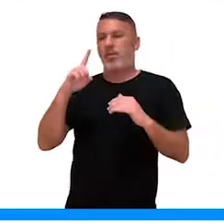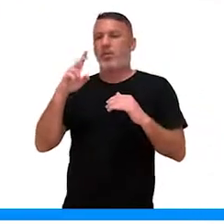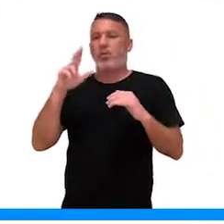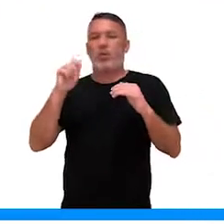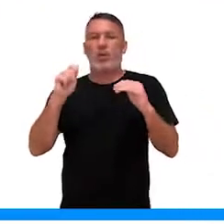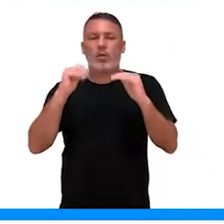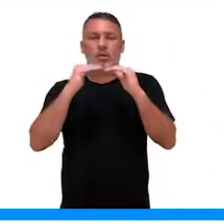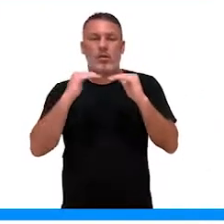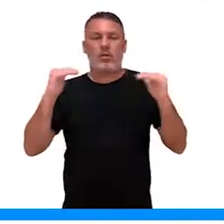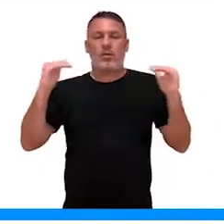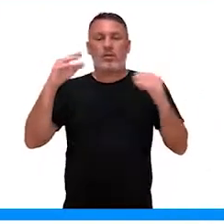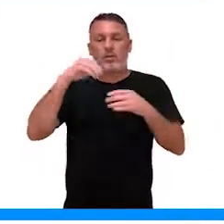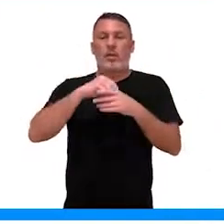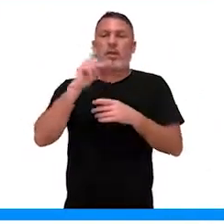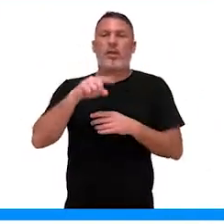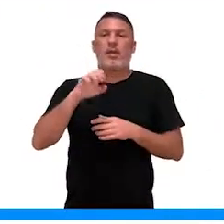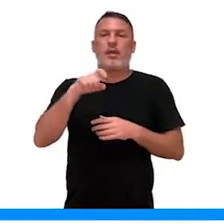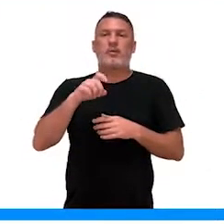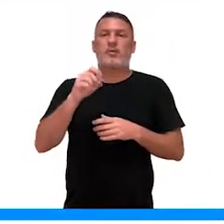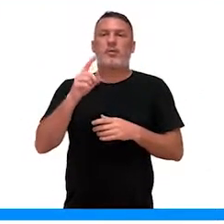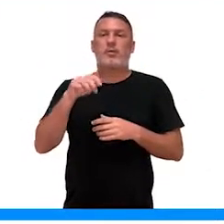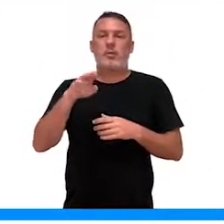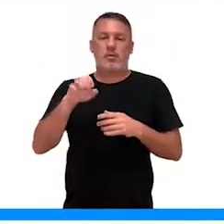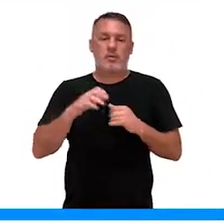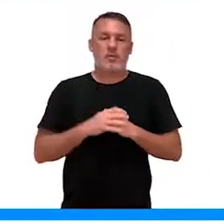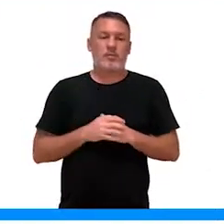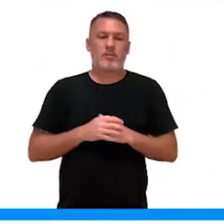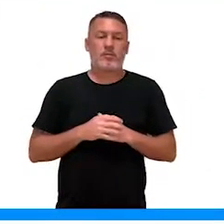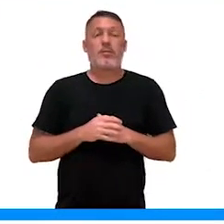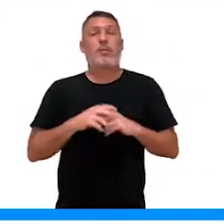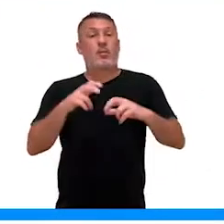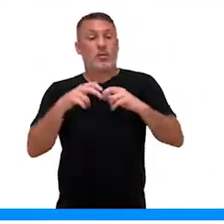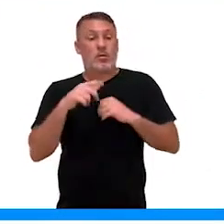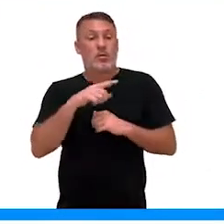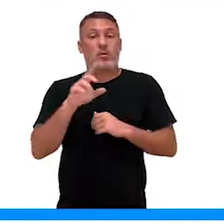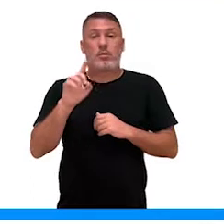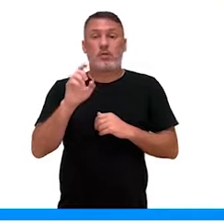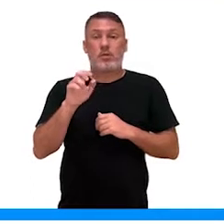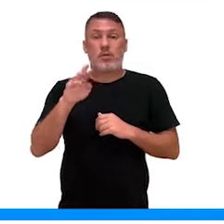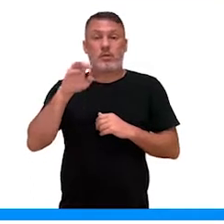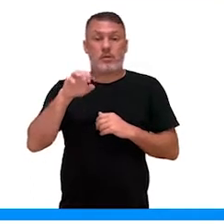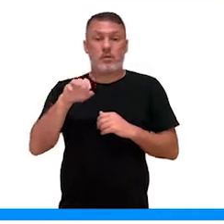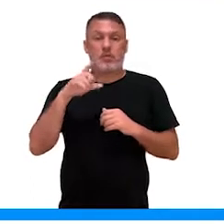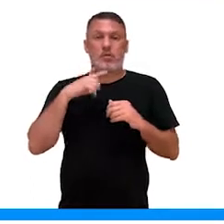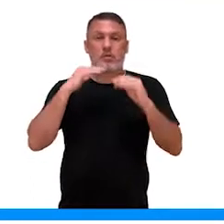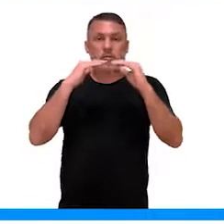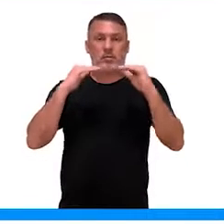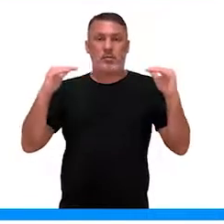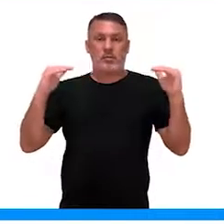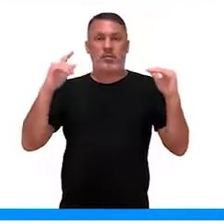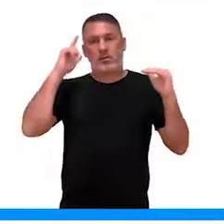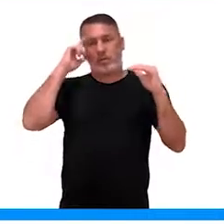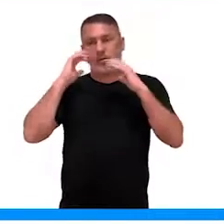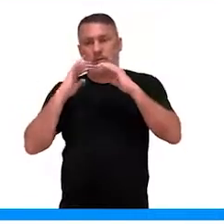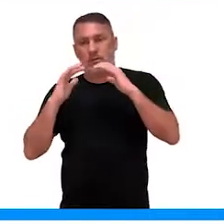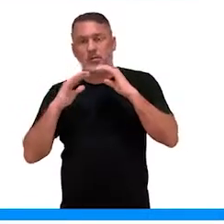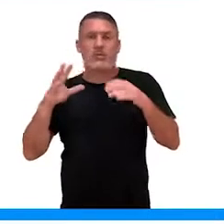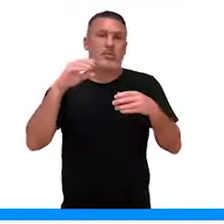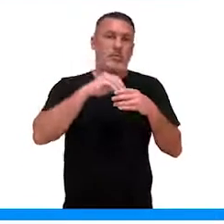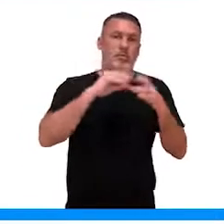a partir da ectoderme. Então, epiderme e encéfalo e medula,